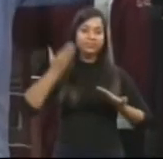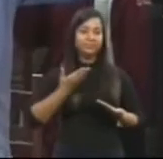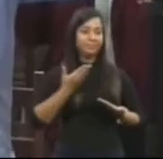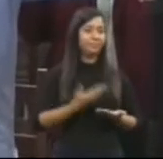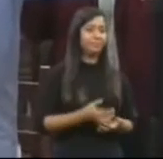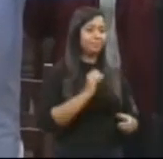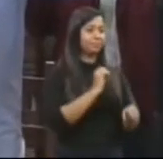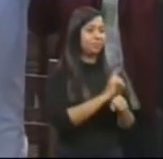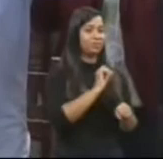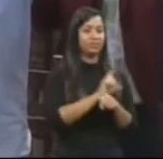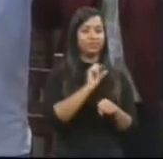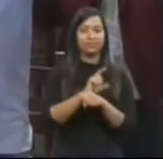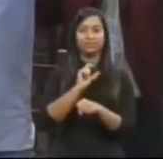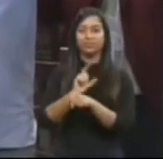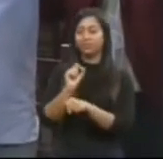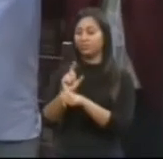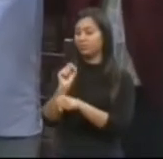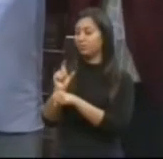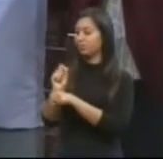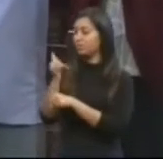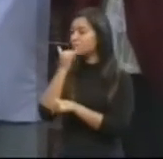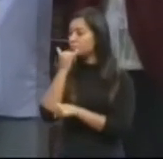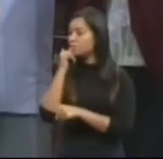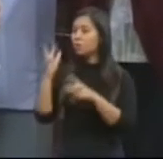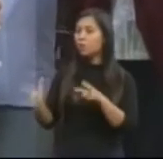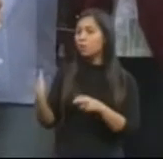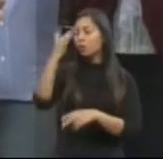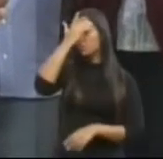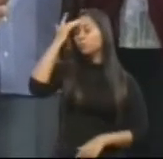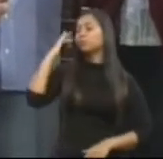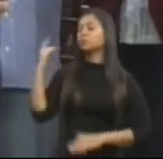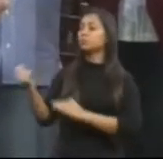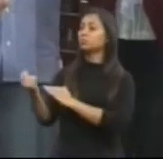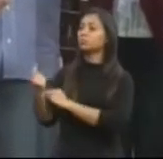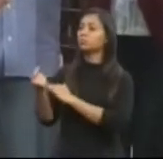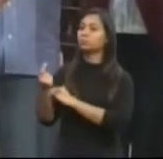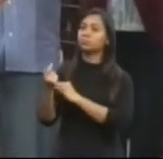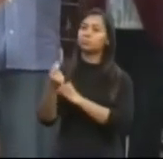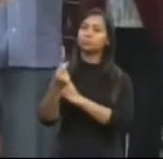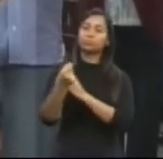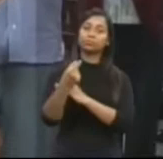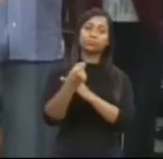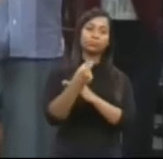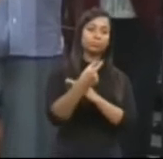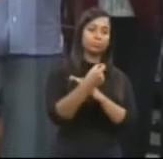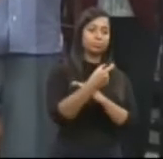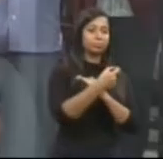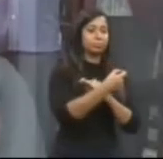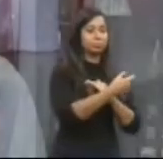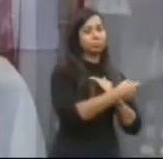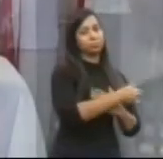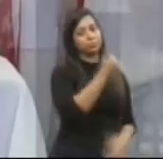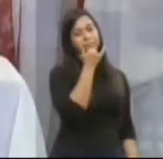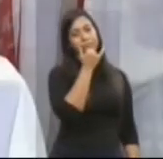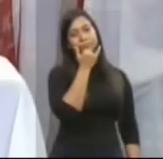dia nos dai hoje, perdoai as nossas ofensas, assim como nós perdoamos